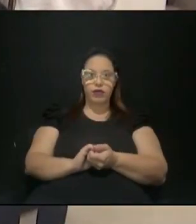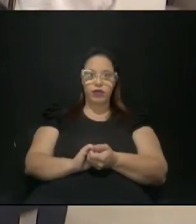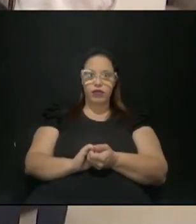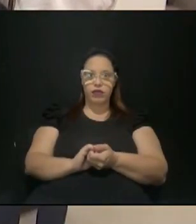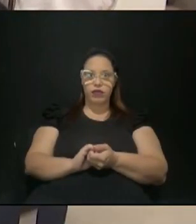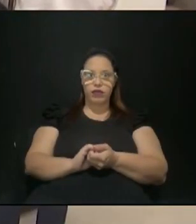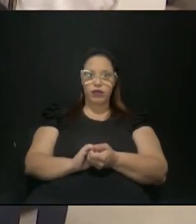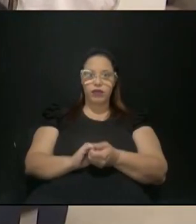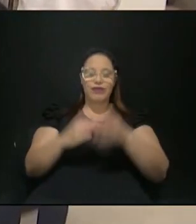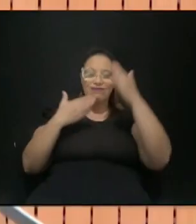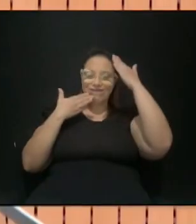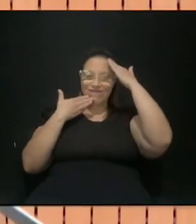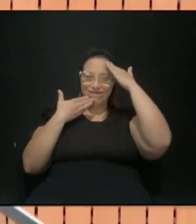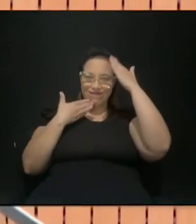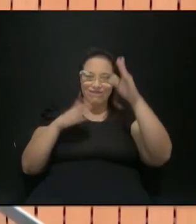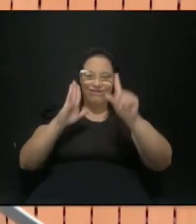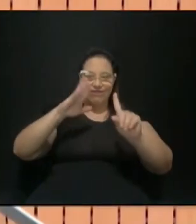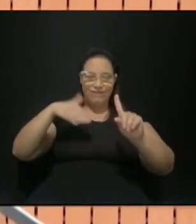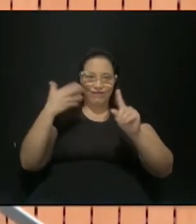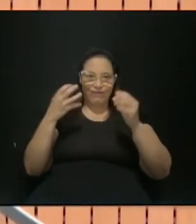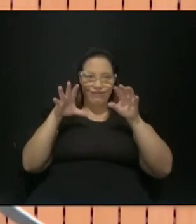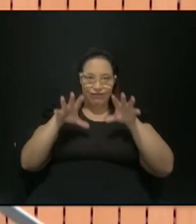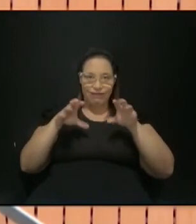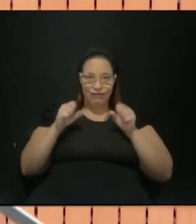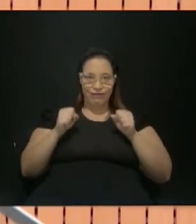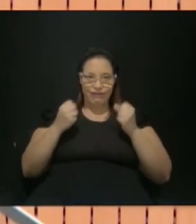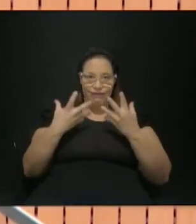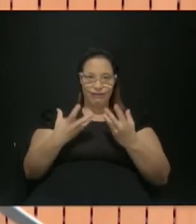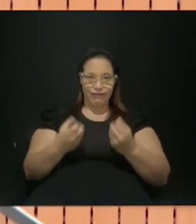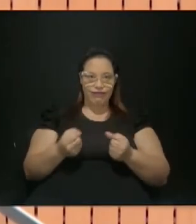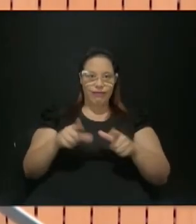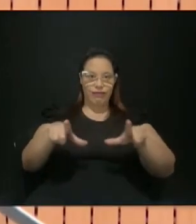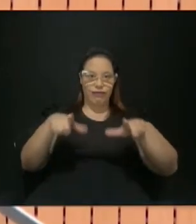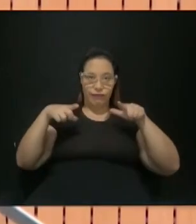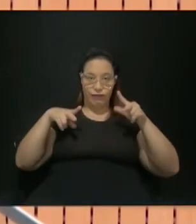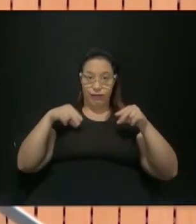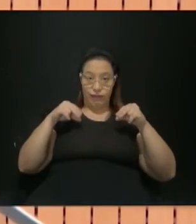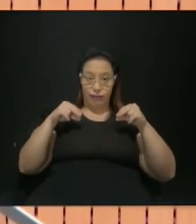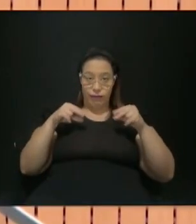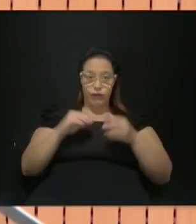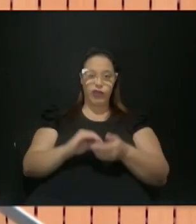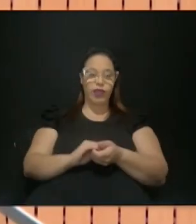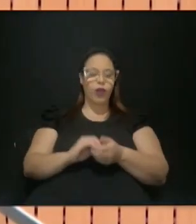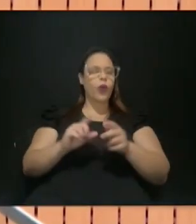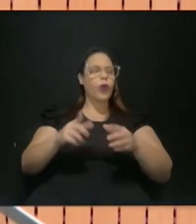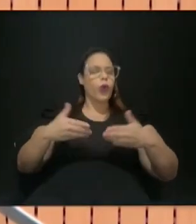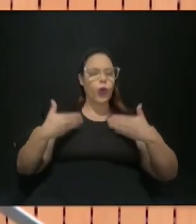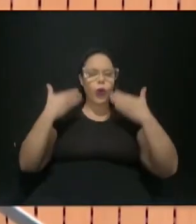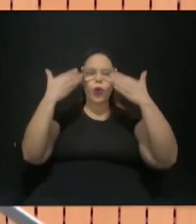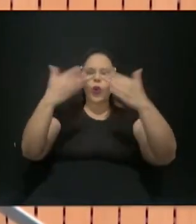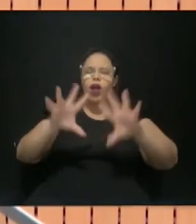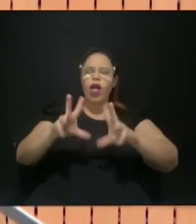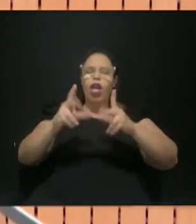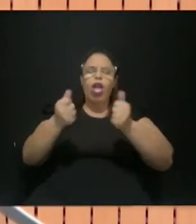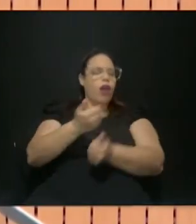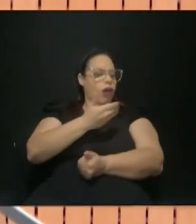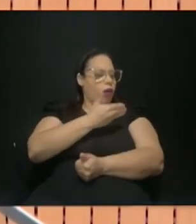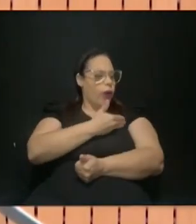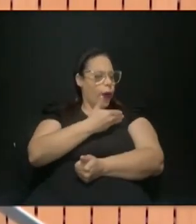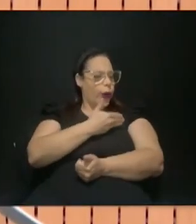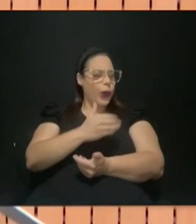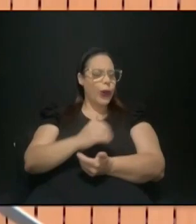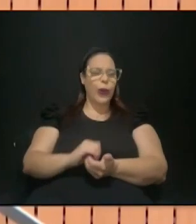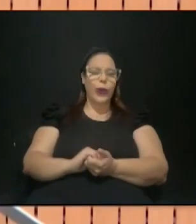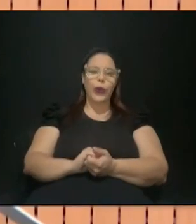agradeceu a honraria recebida. Esse diploma eu dedico também a todos os meus amigos, né,